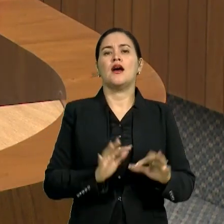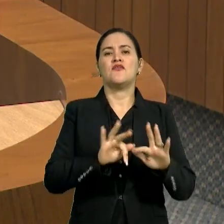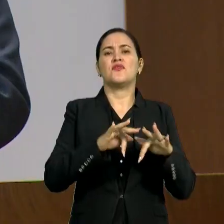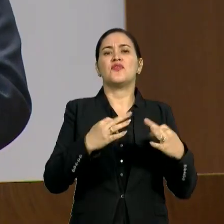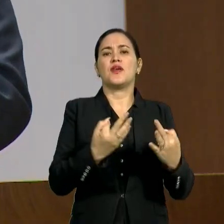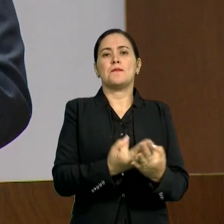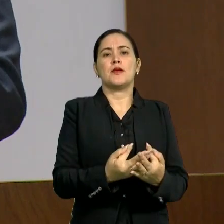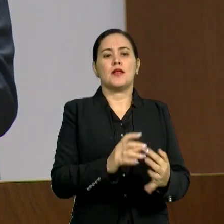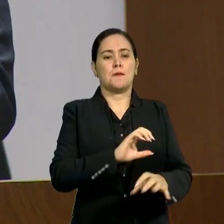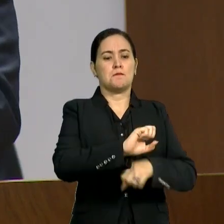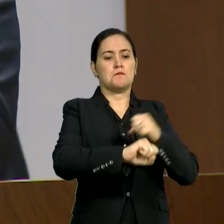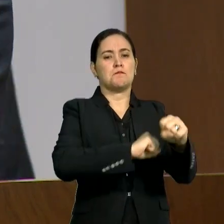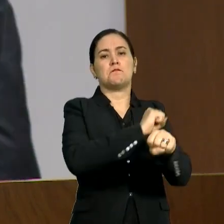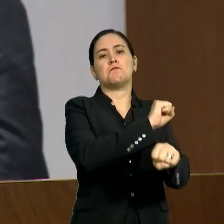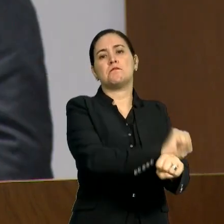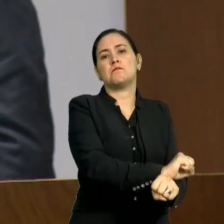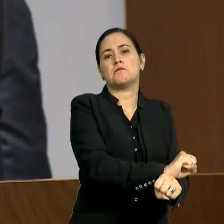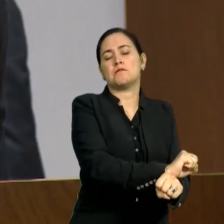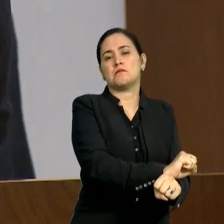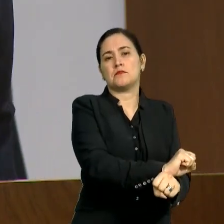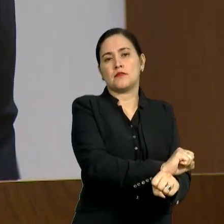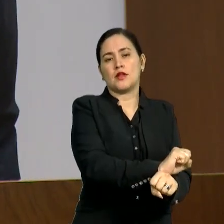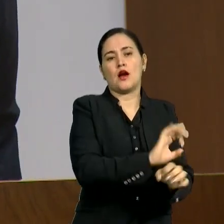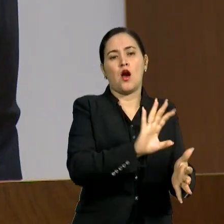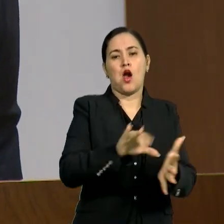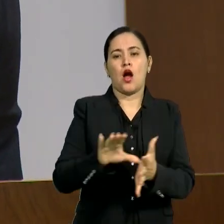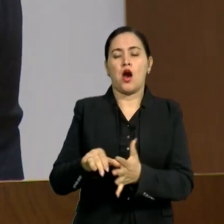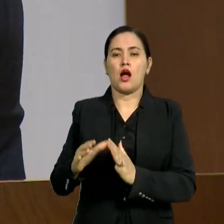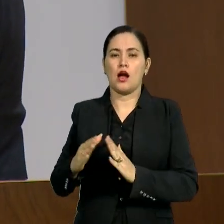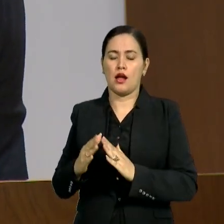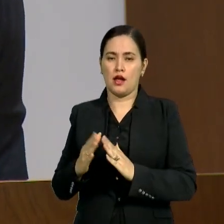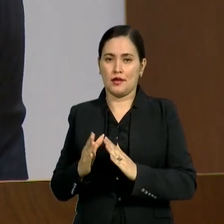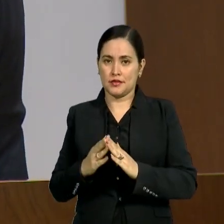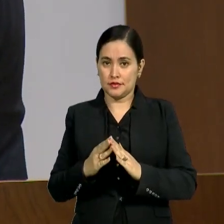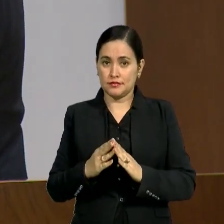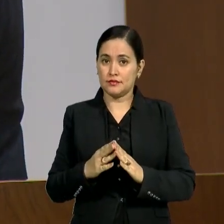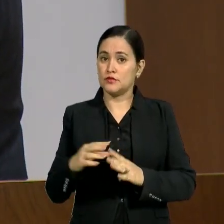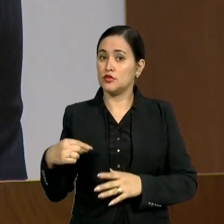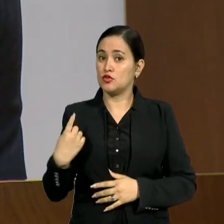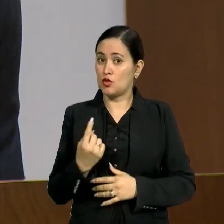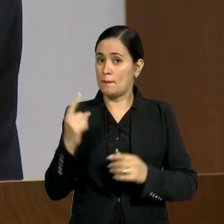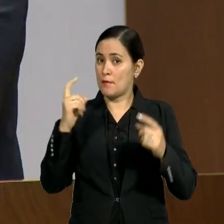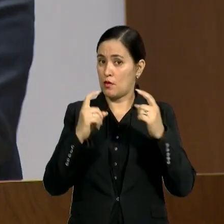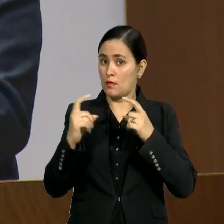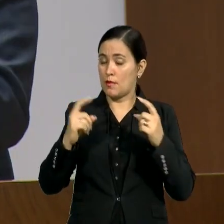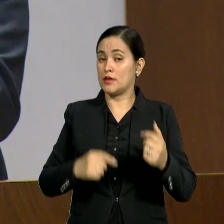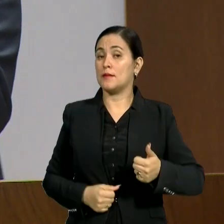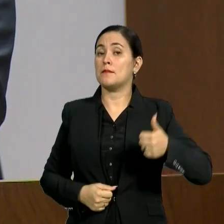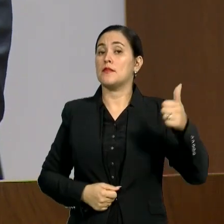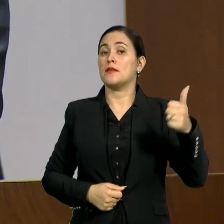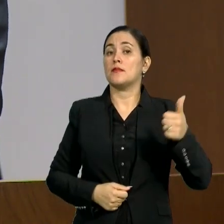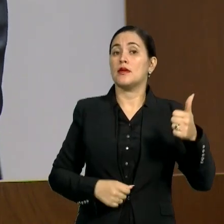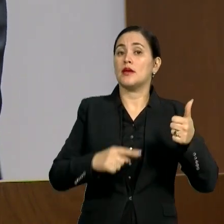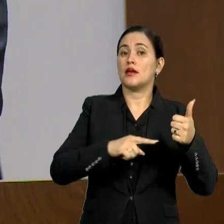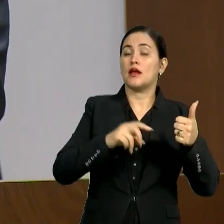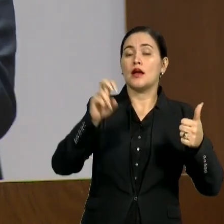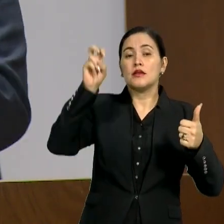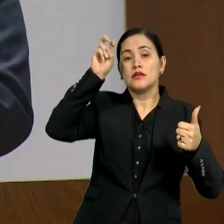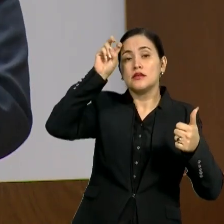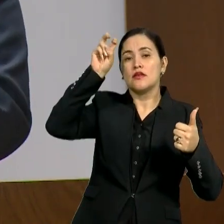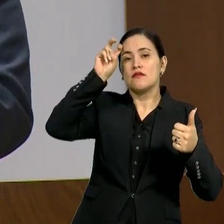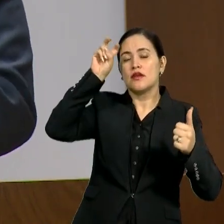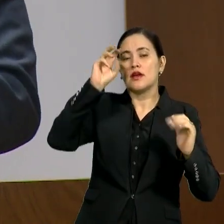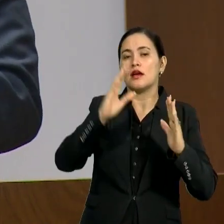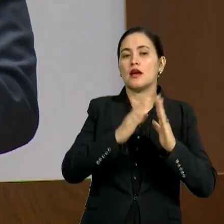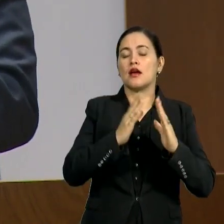A primeira foi na quinta-feira, na casa do vereador Clóvis do J. Câmara. Invadiram a